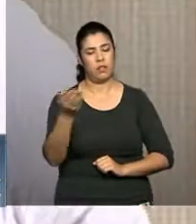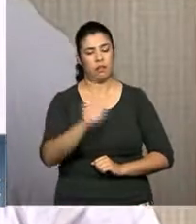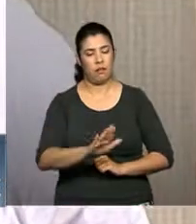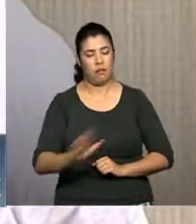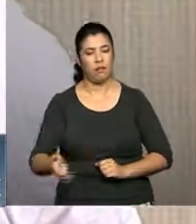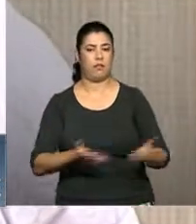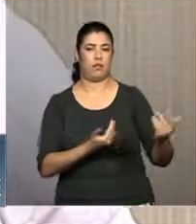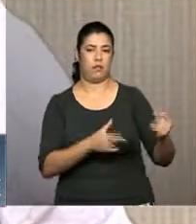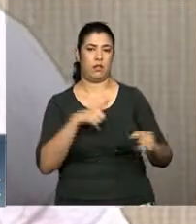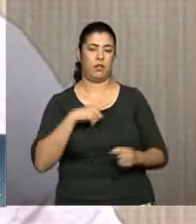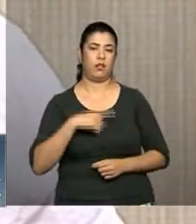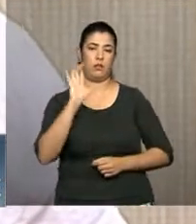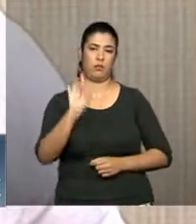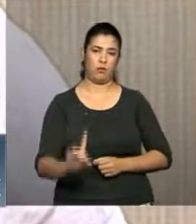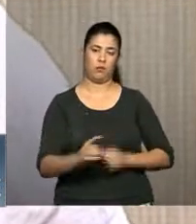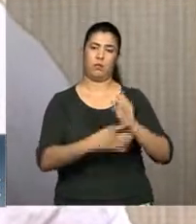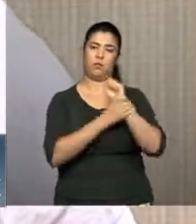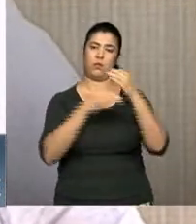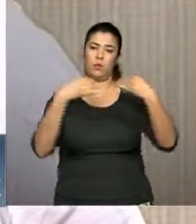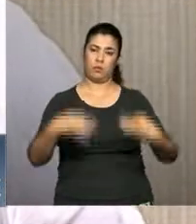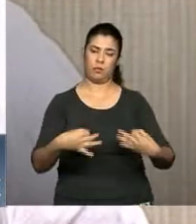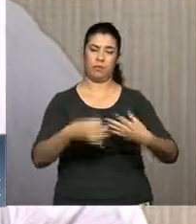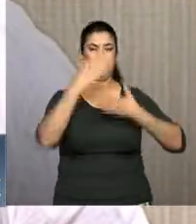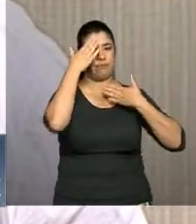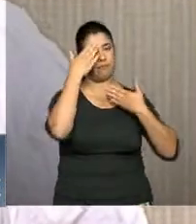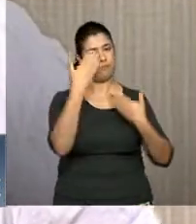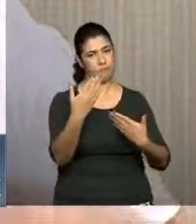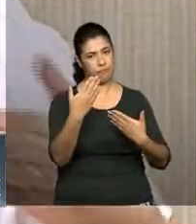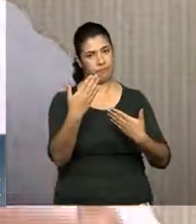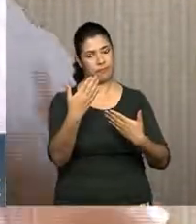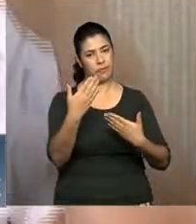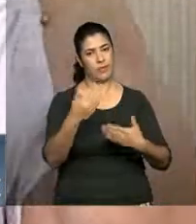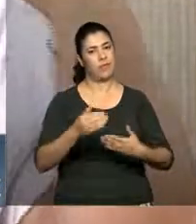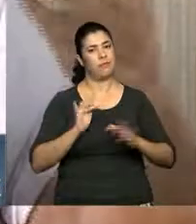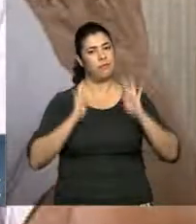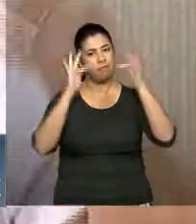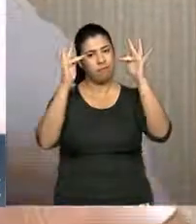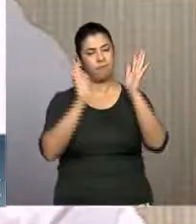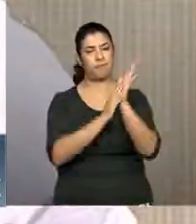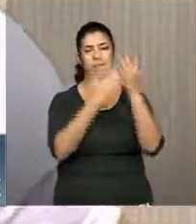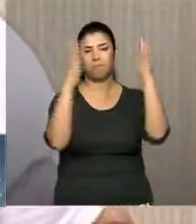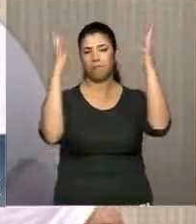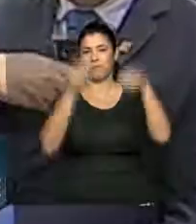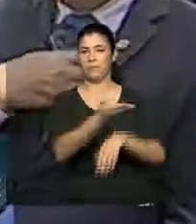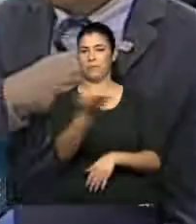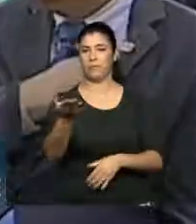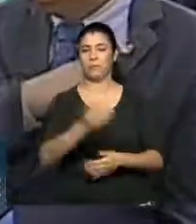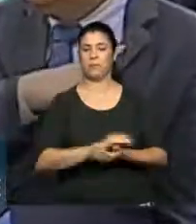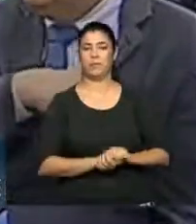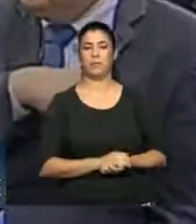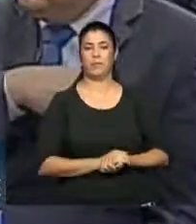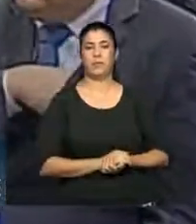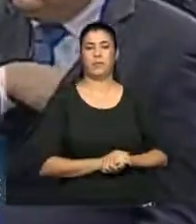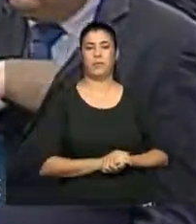adolescentes tenham seus direitos garantidos muito muito grata sucesso e parabéns a todos